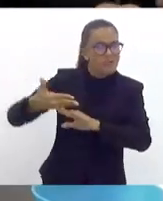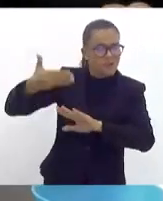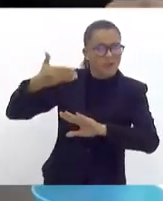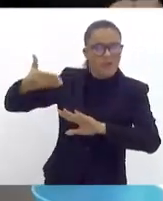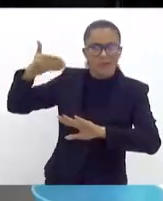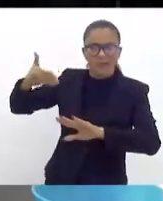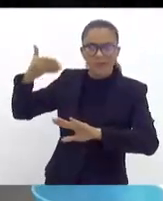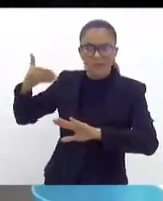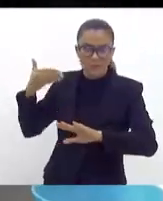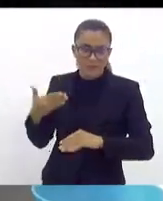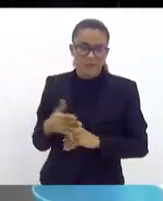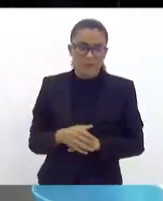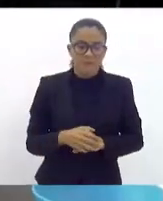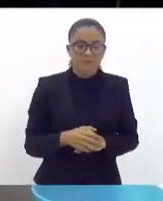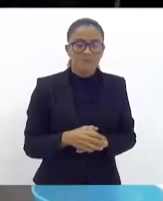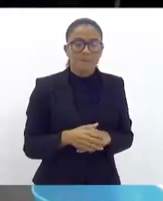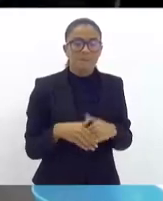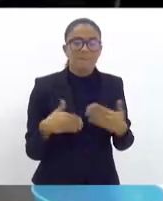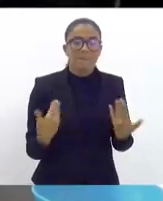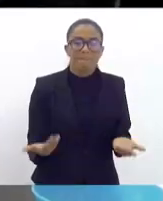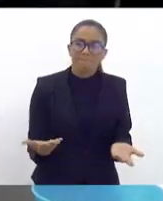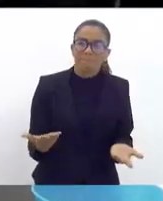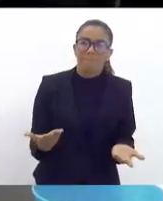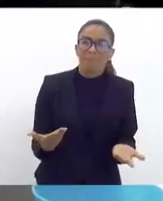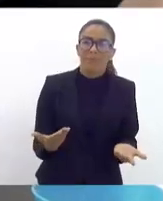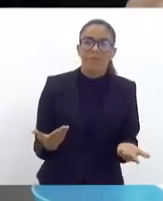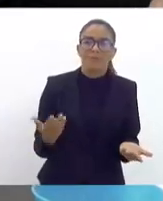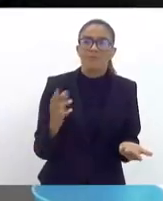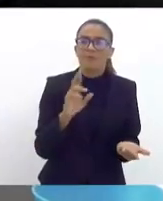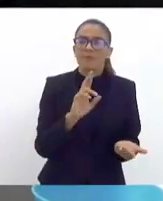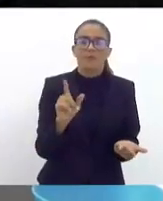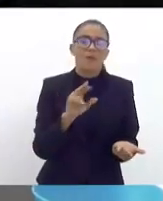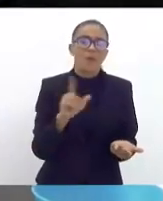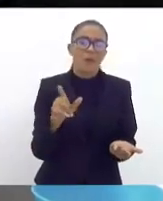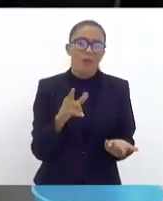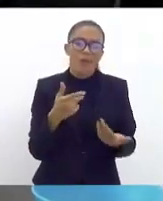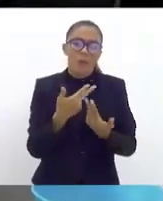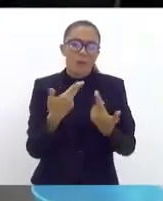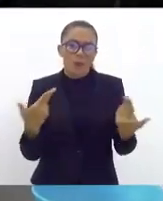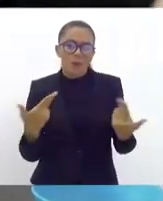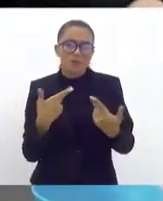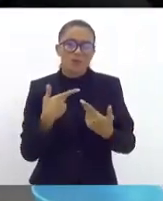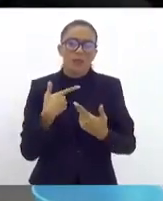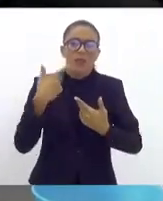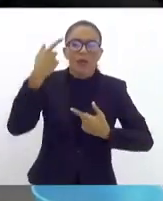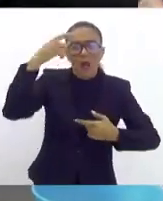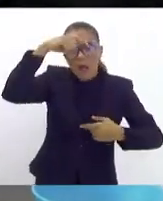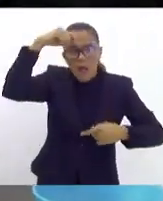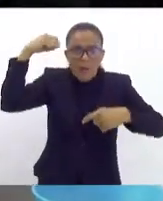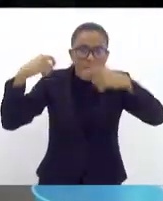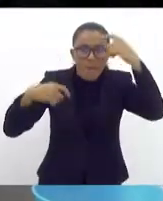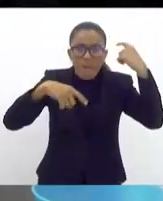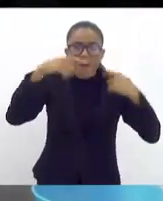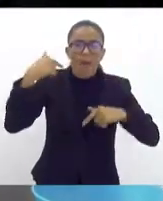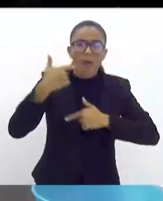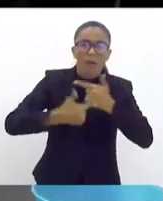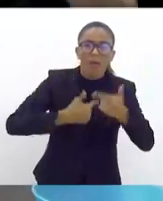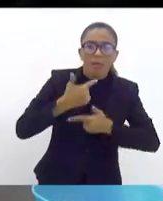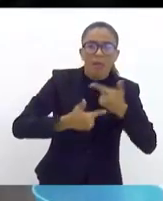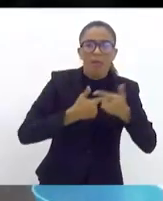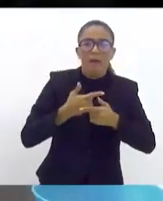então não é assim não é algo que desperdice a nossa energia a gente sempre